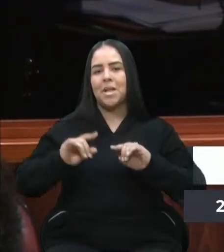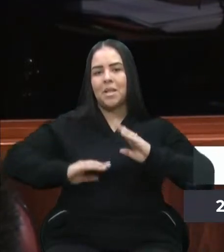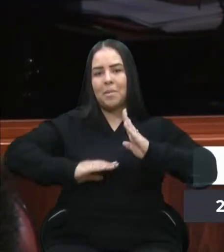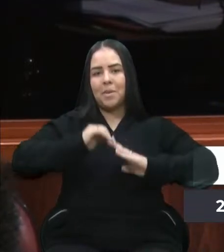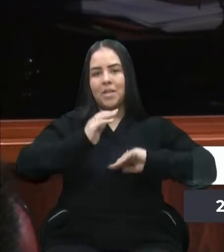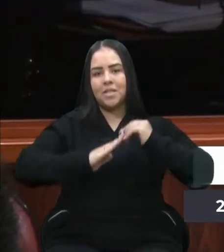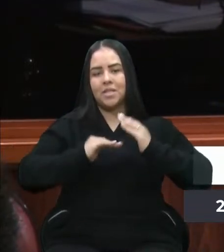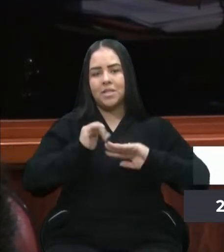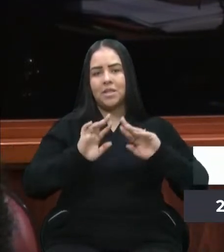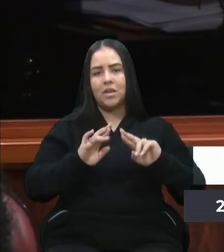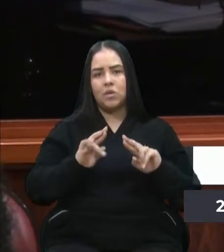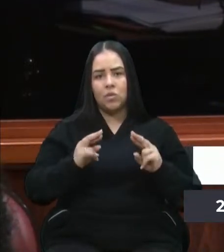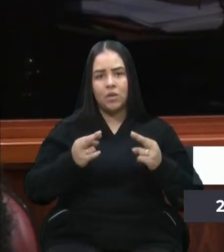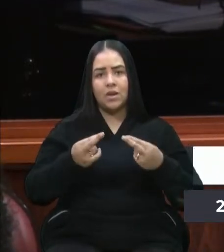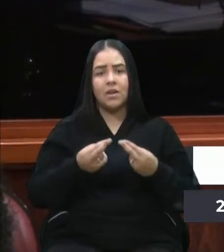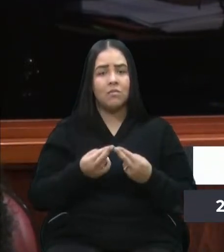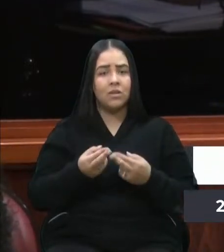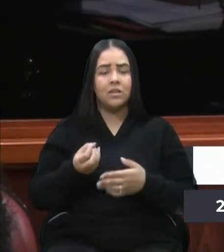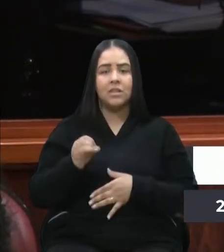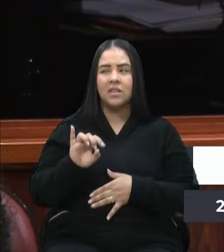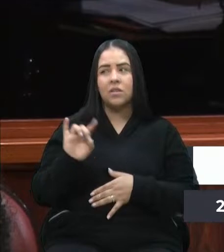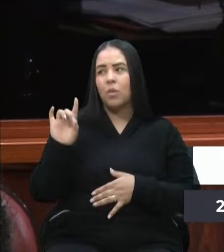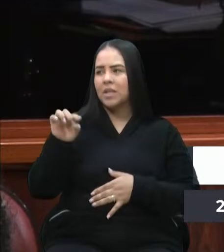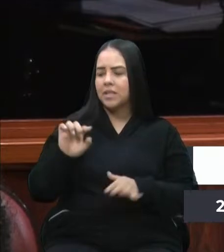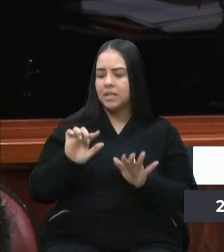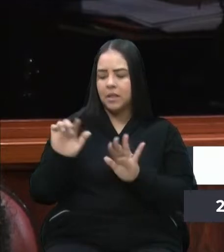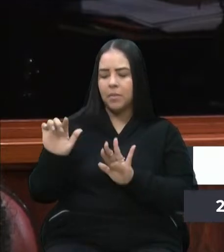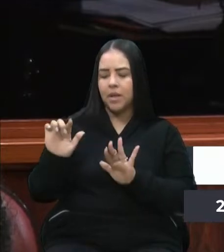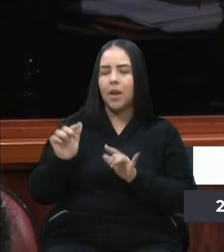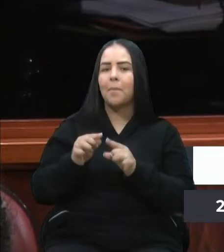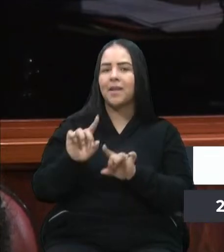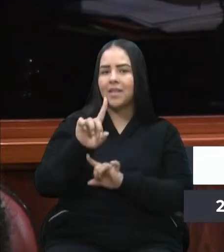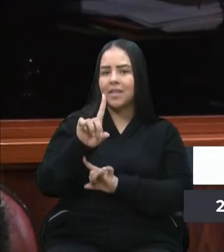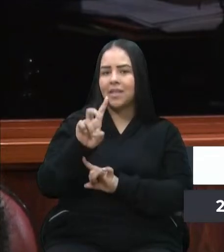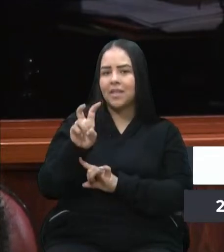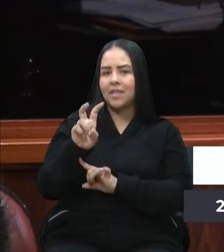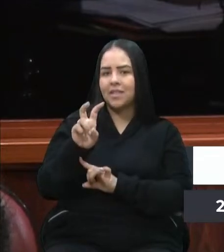se reúne, se não semanalmente, quinzenalmente.